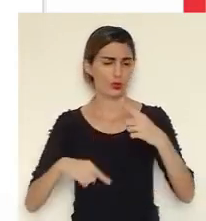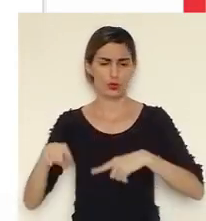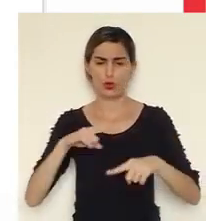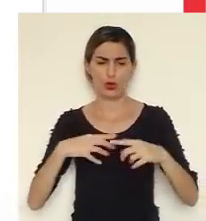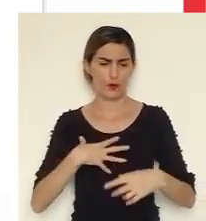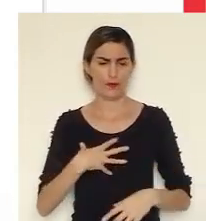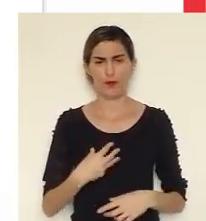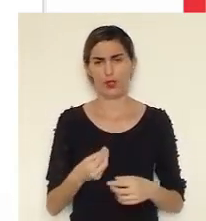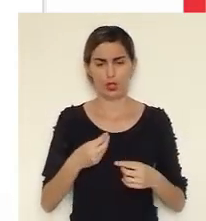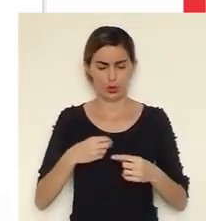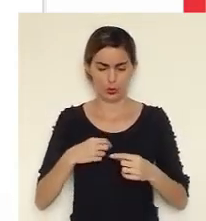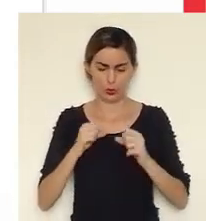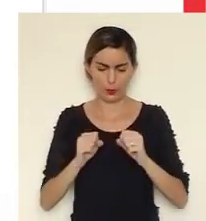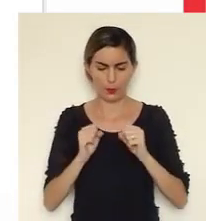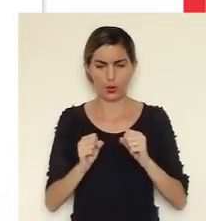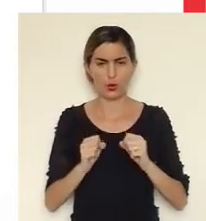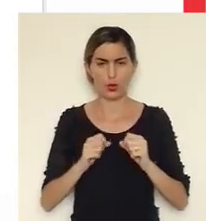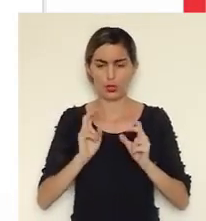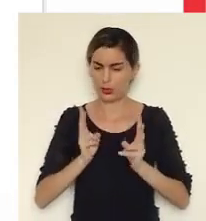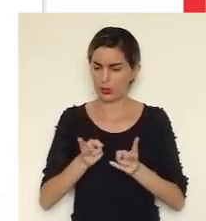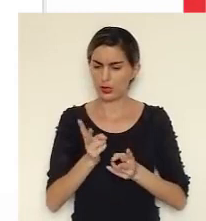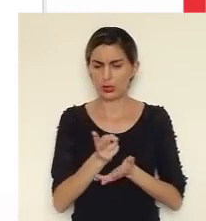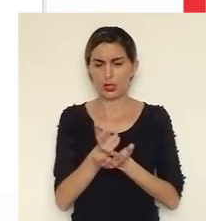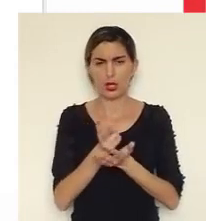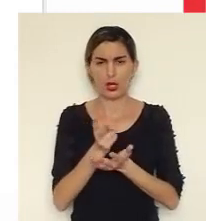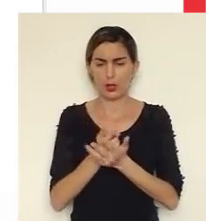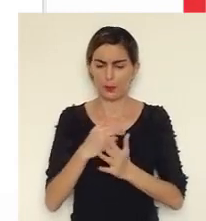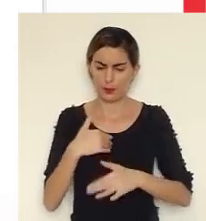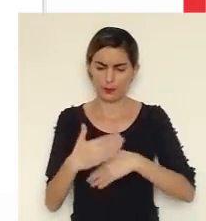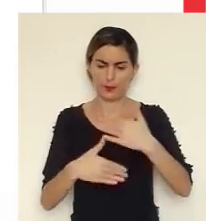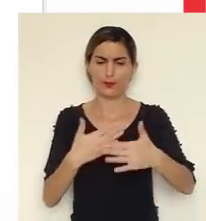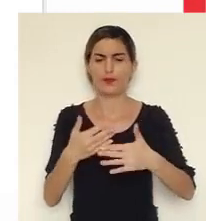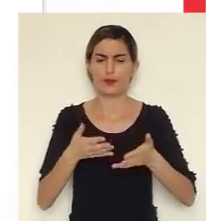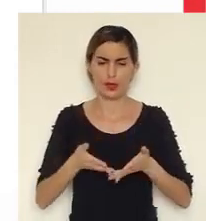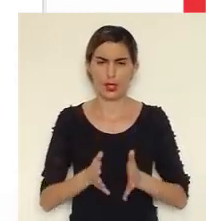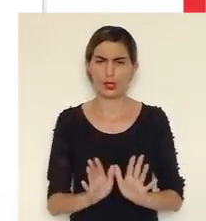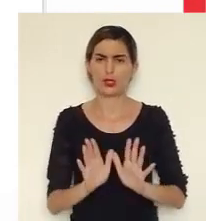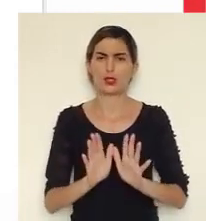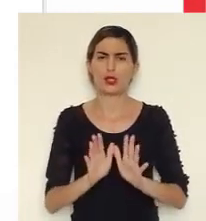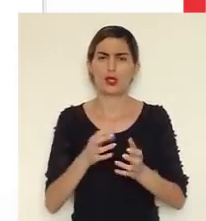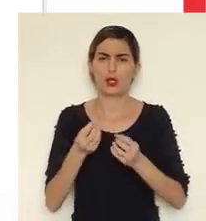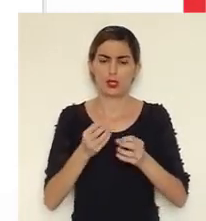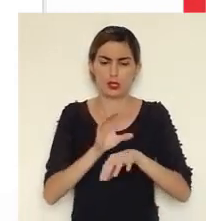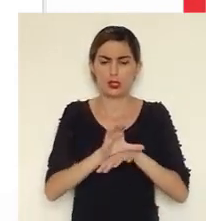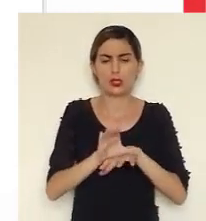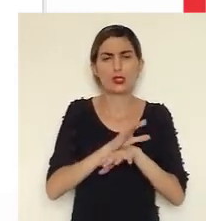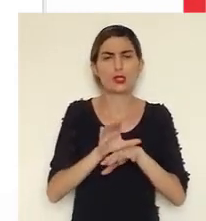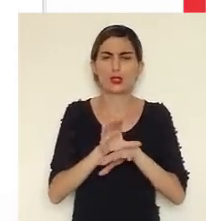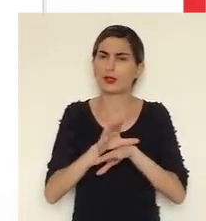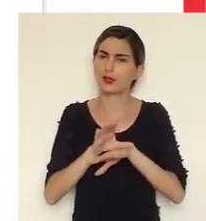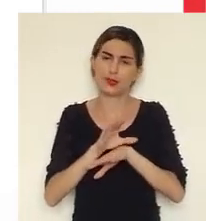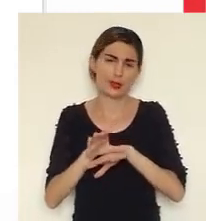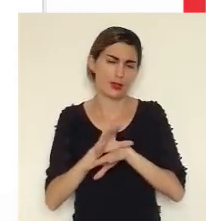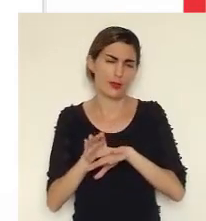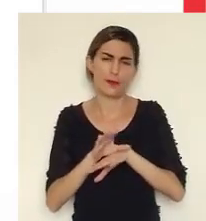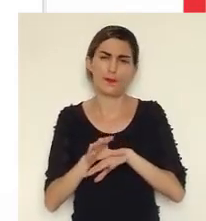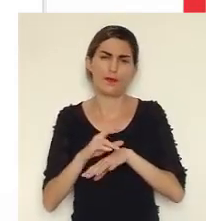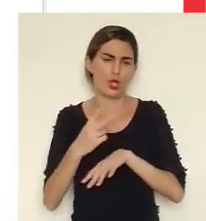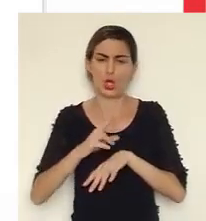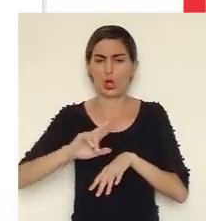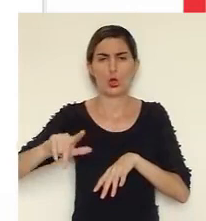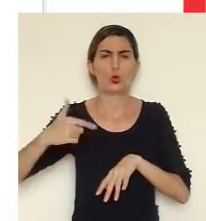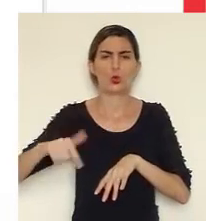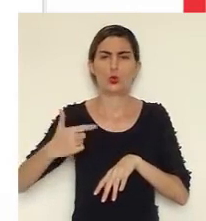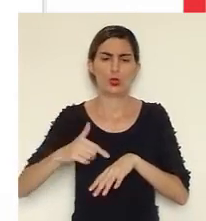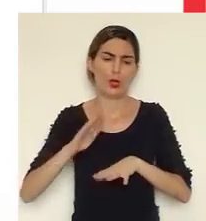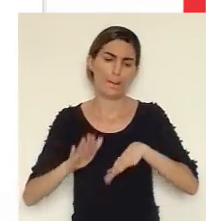Né? Seus filhotes, eles sempre vão ter a probabilidade de nascerem cinzentos. Né?